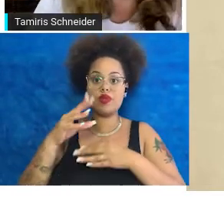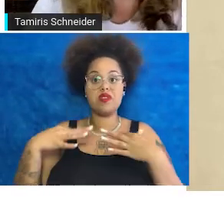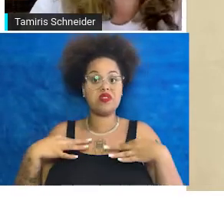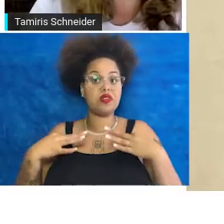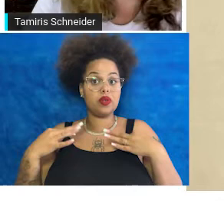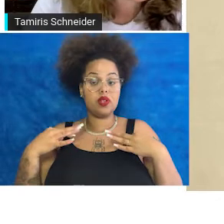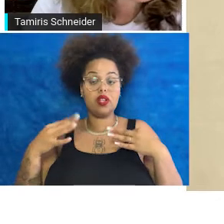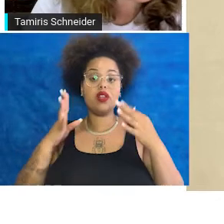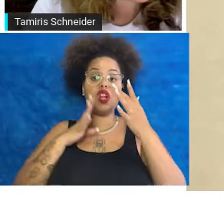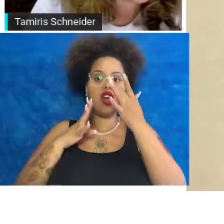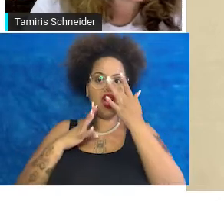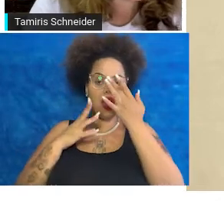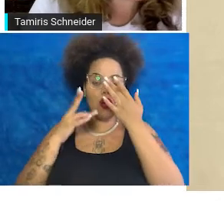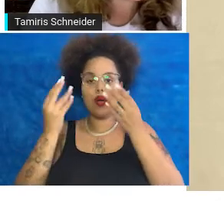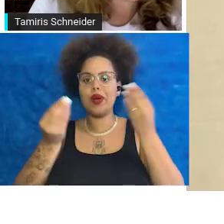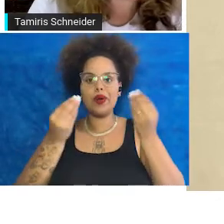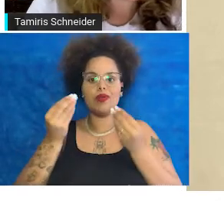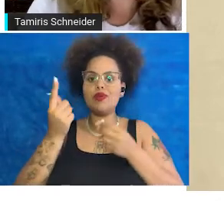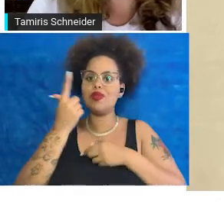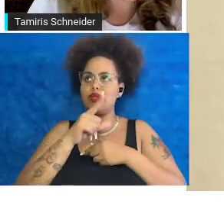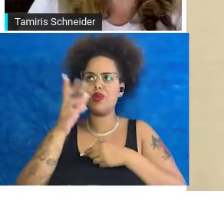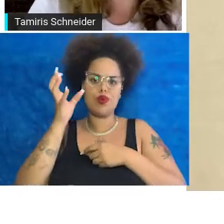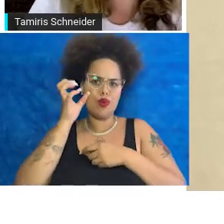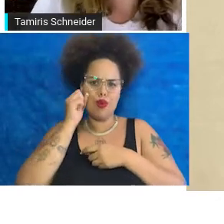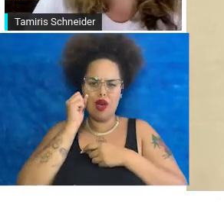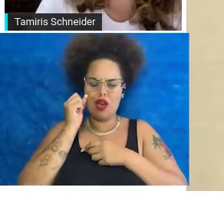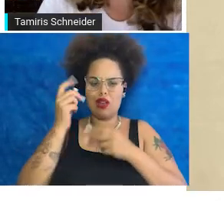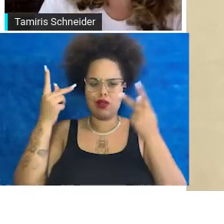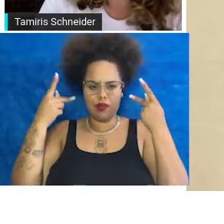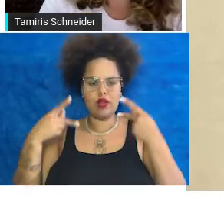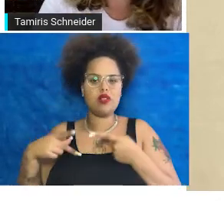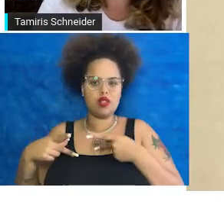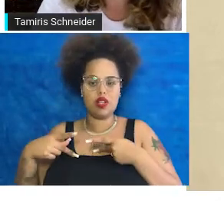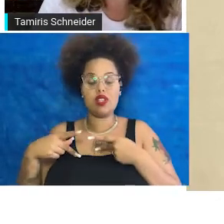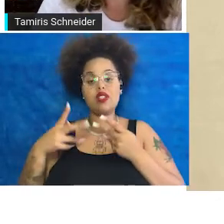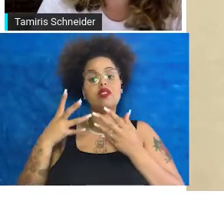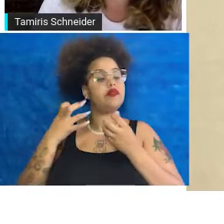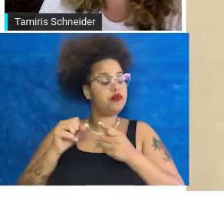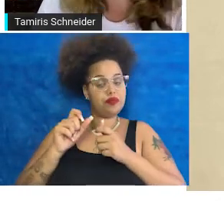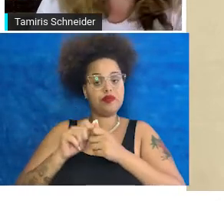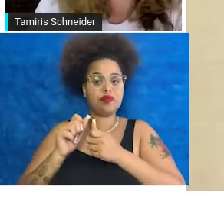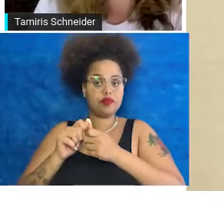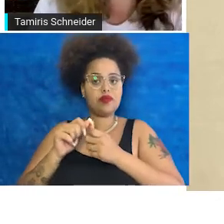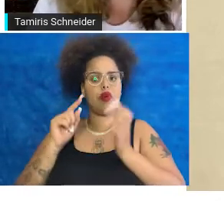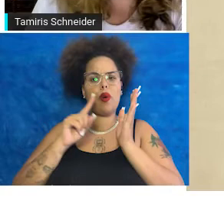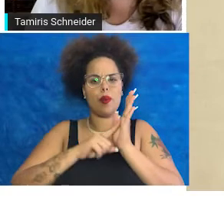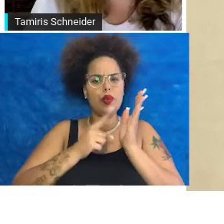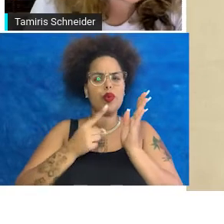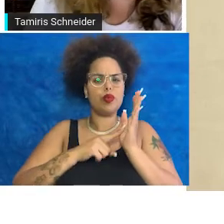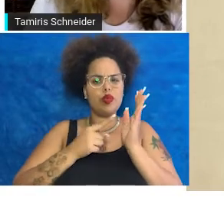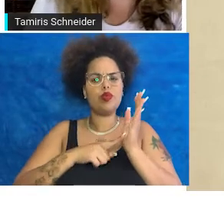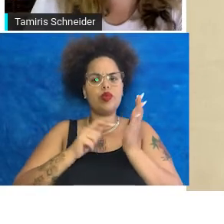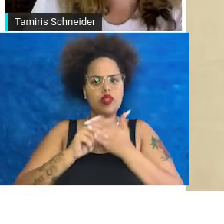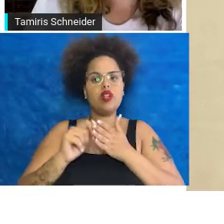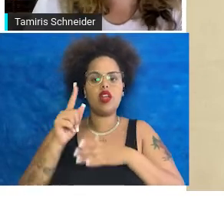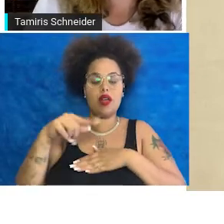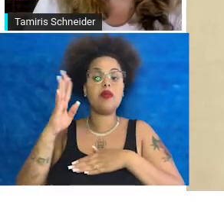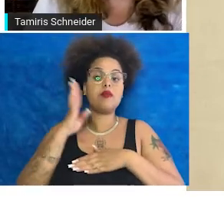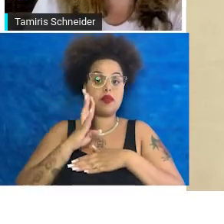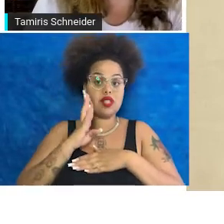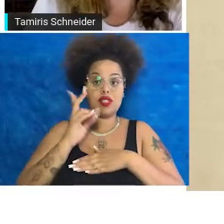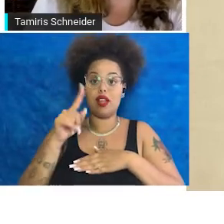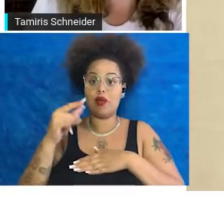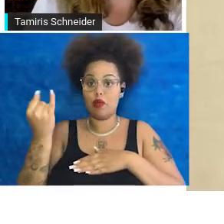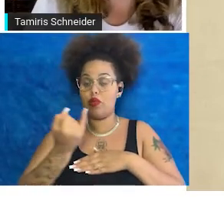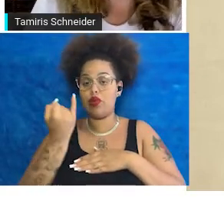legal. Olha como é que eles construíram esse quarto do personagem, sabe? Vamos lá fazer ponto por ponto. É massa isso. É